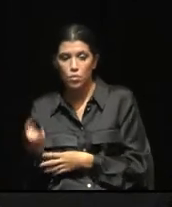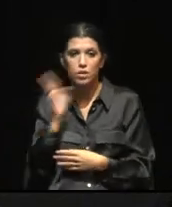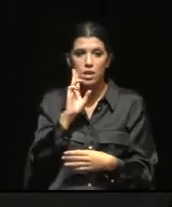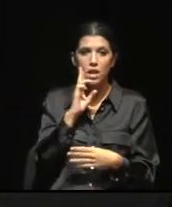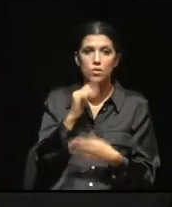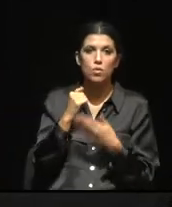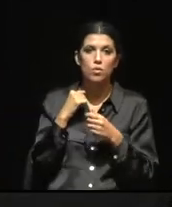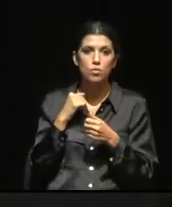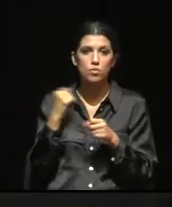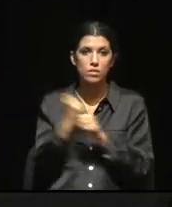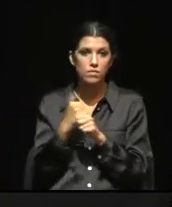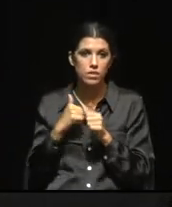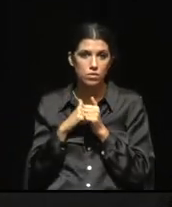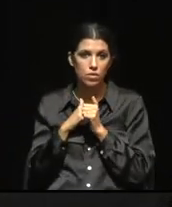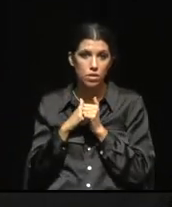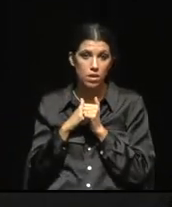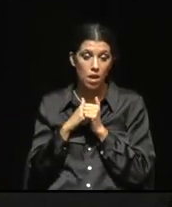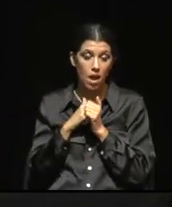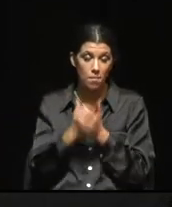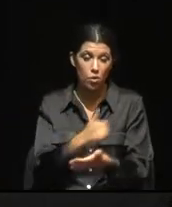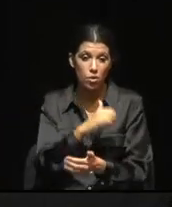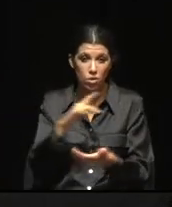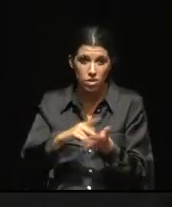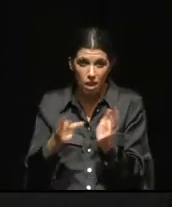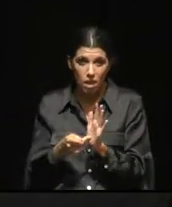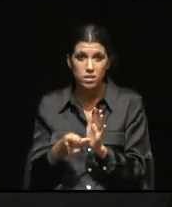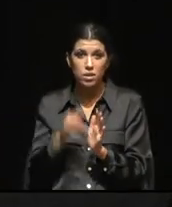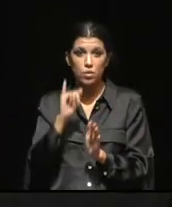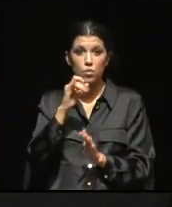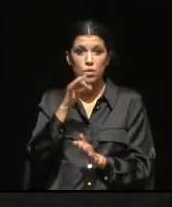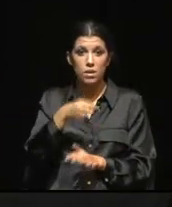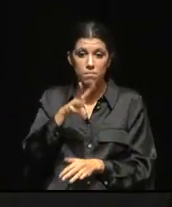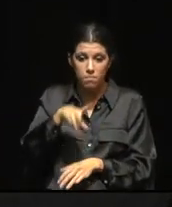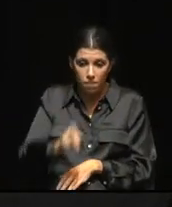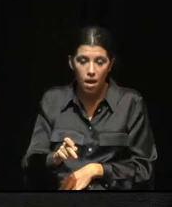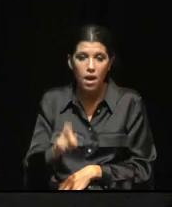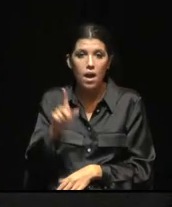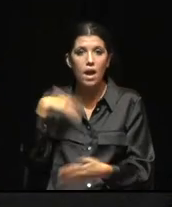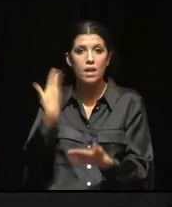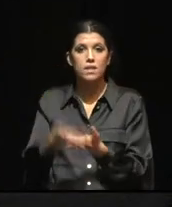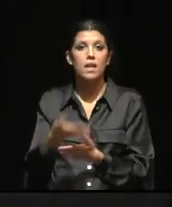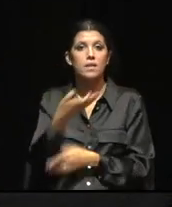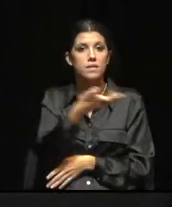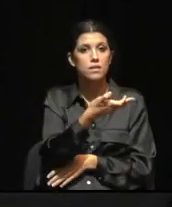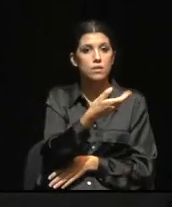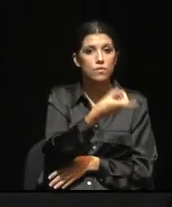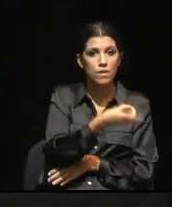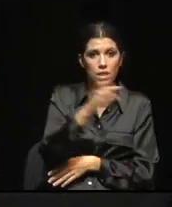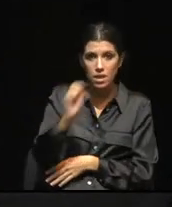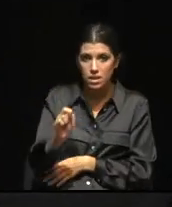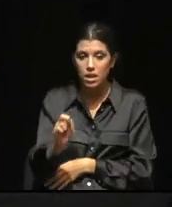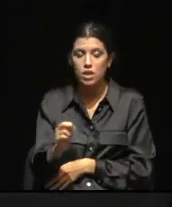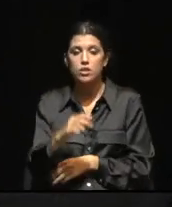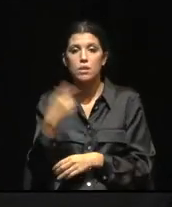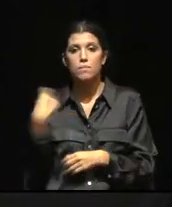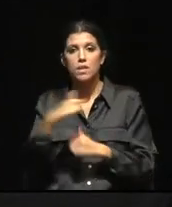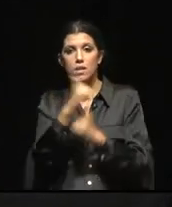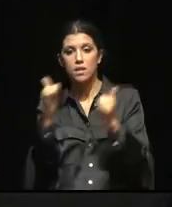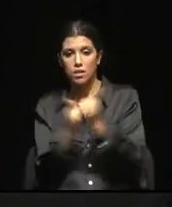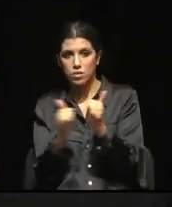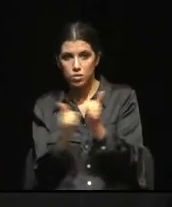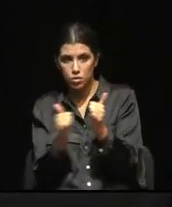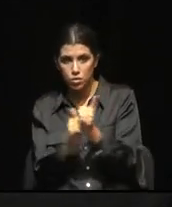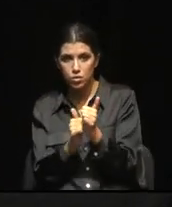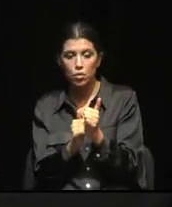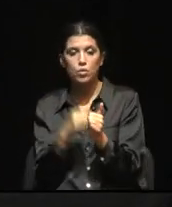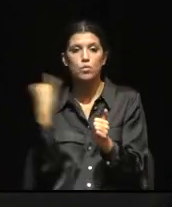apoio técnico do Instituto de Meteorologia até 1993 e assessor da presidência do